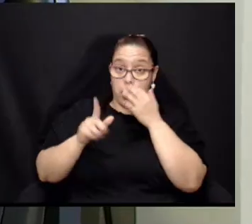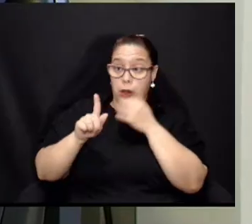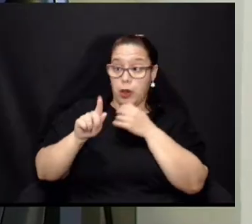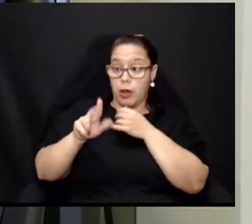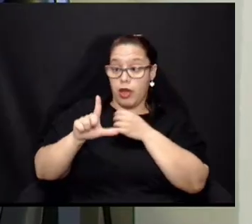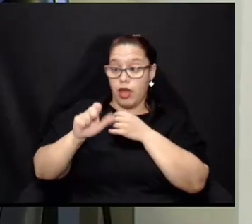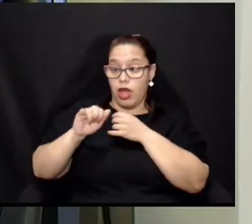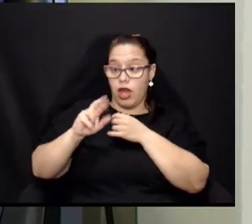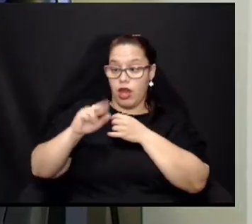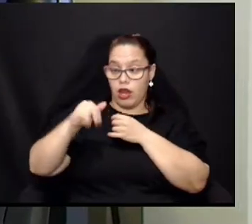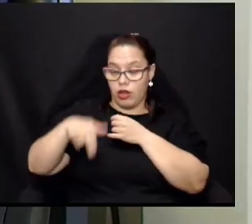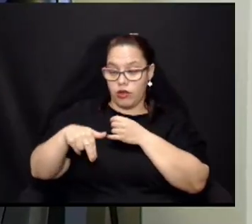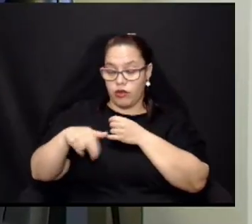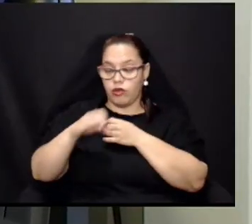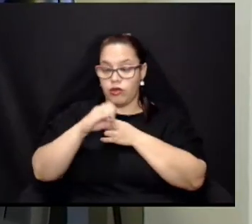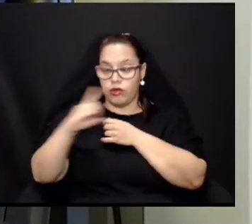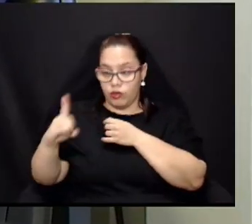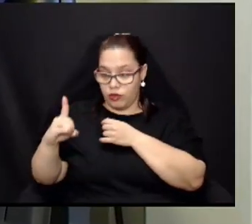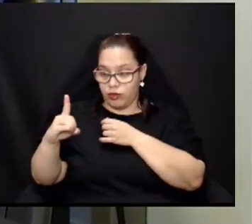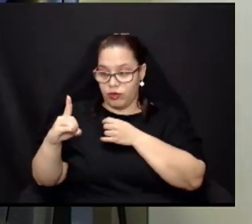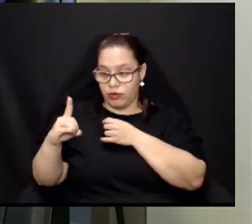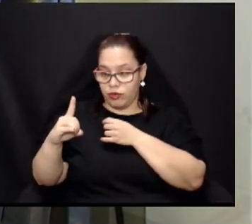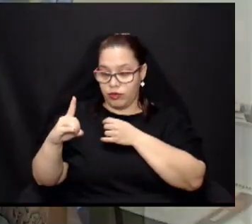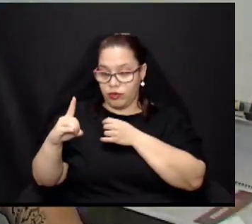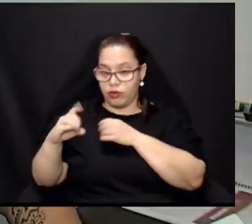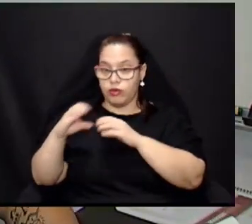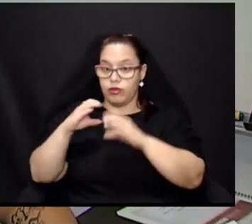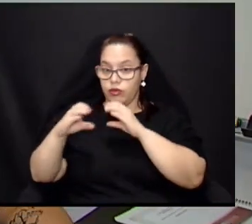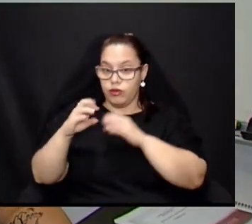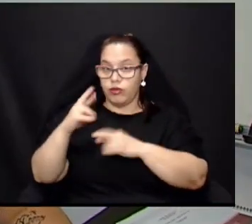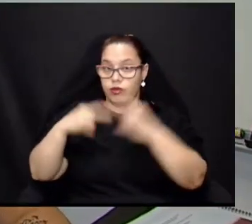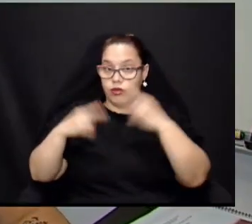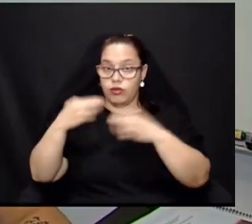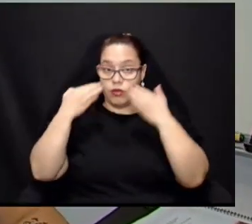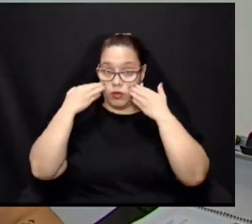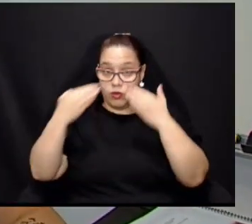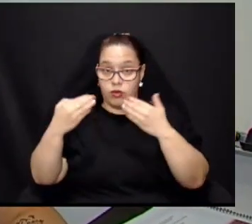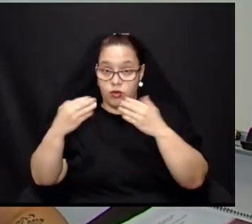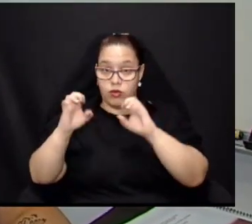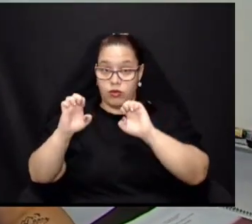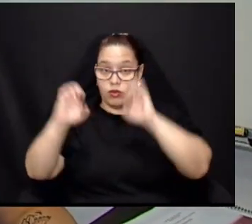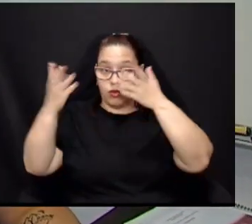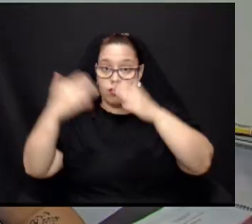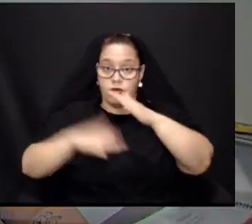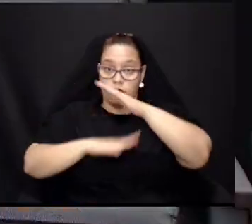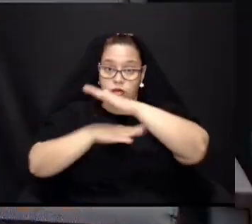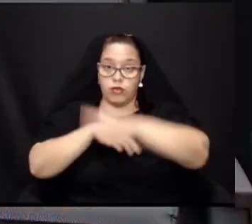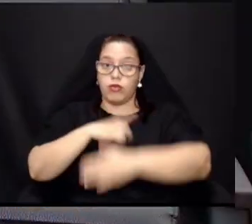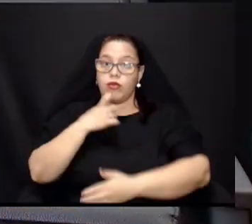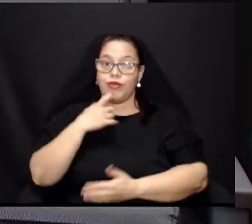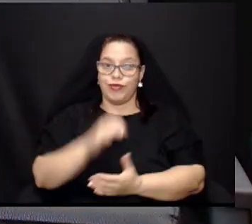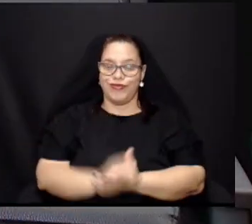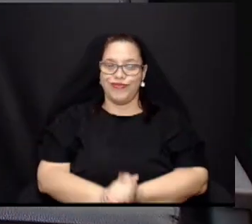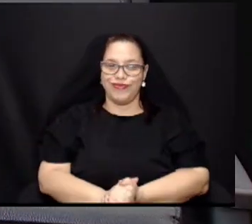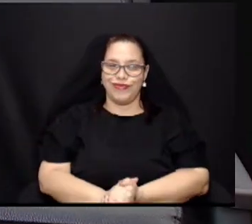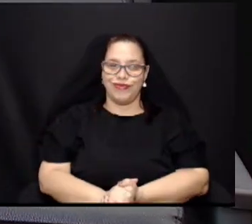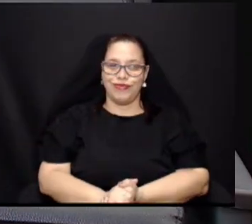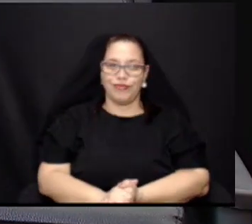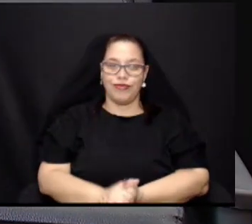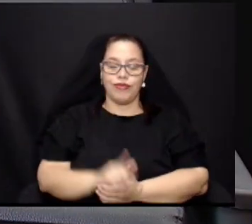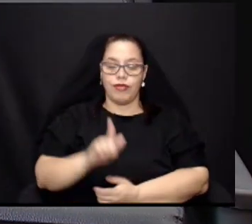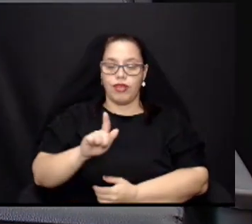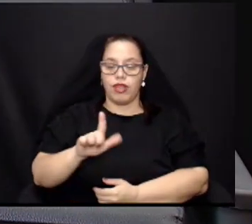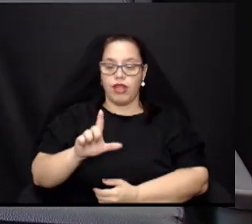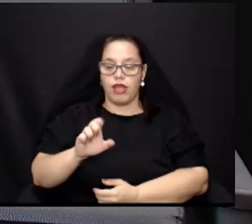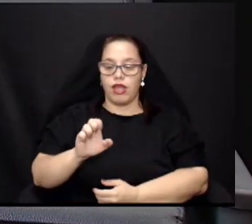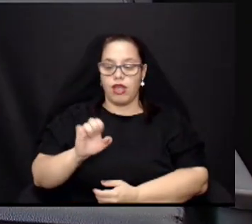que é o coordenador da Coordenadoria de Relações Públicas e Cerimonial aqui da Câmara de Campinas. Gleison, muito obrigado, né, em vir aqui